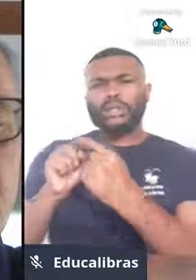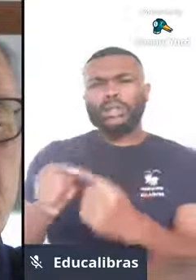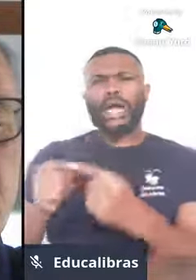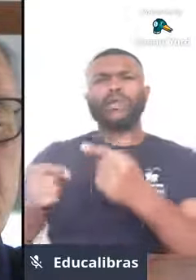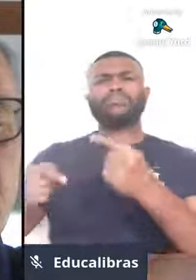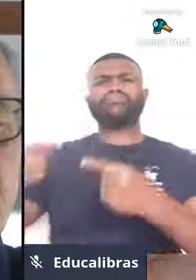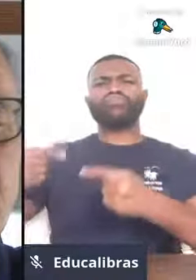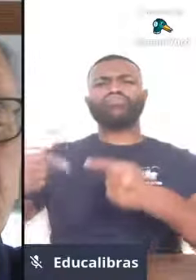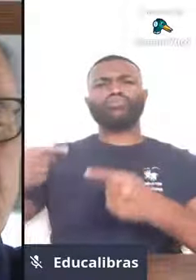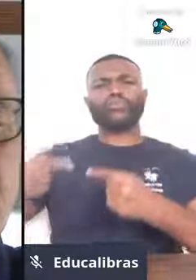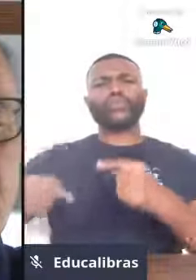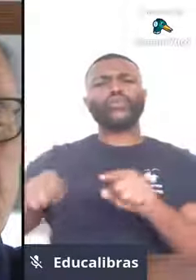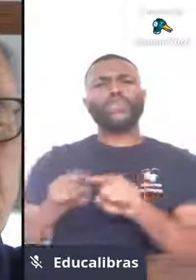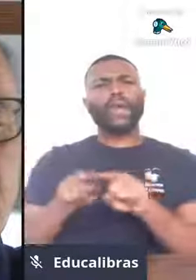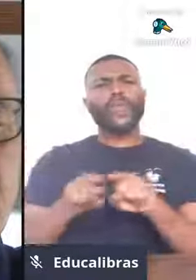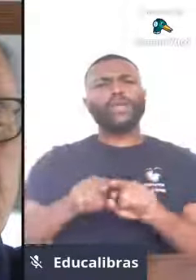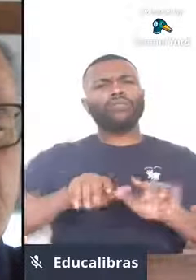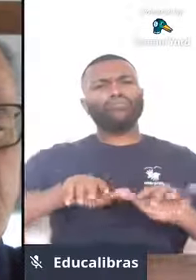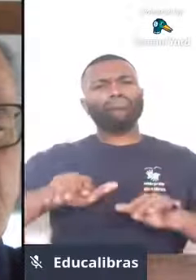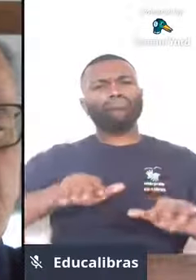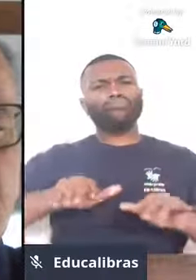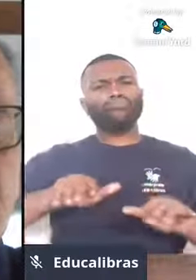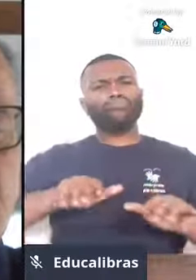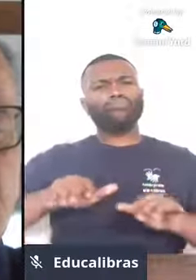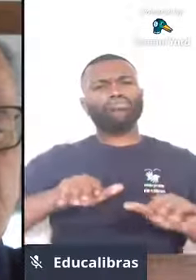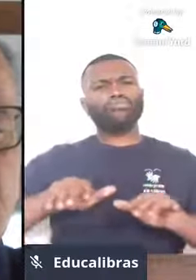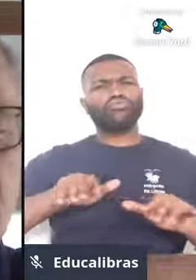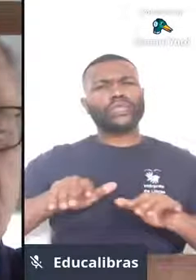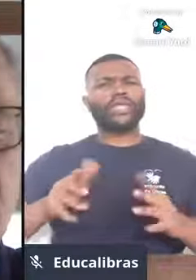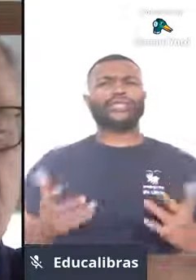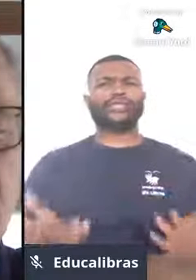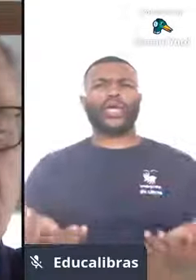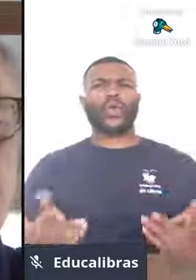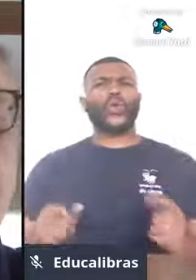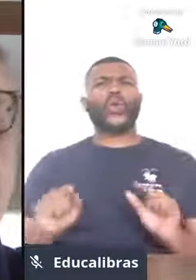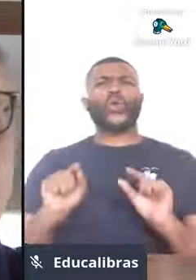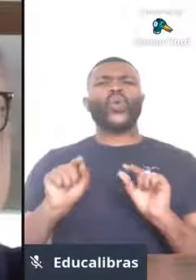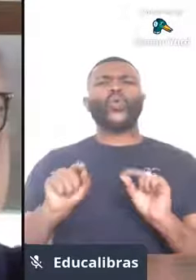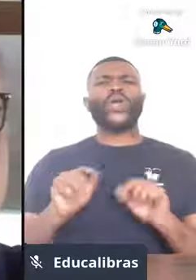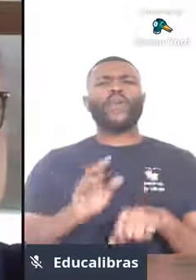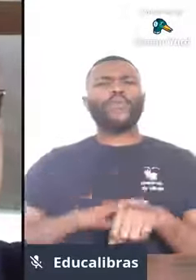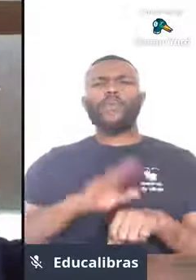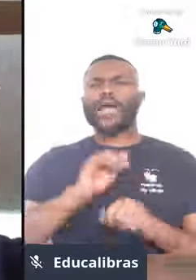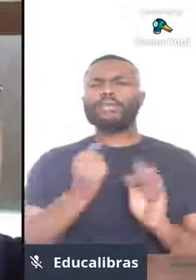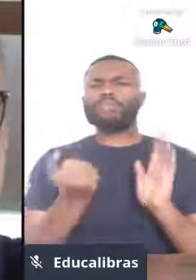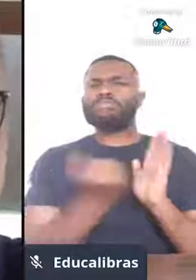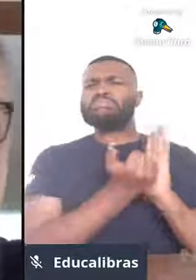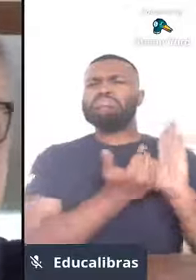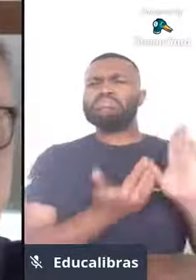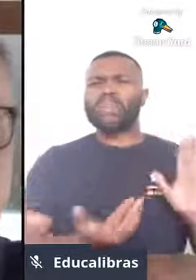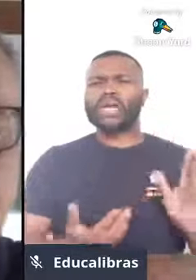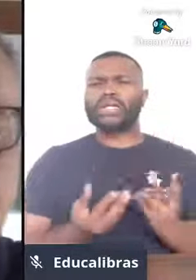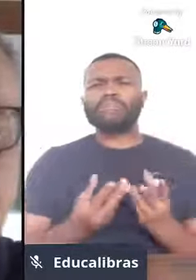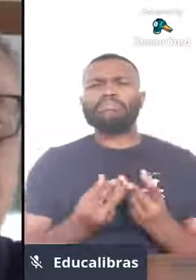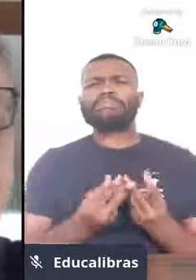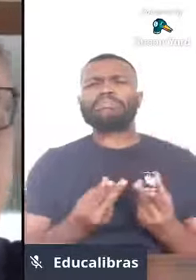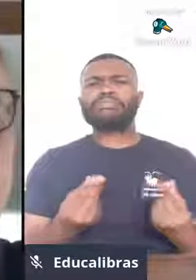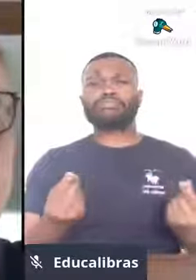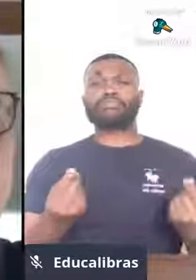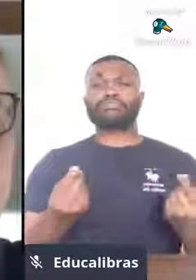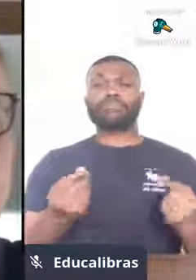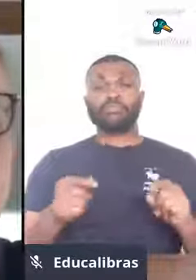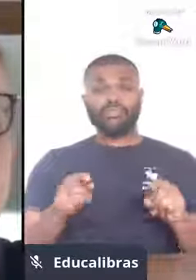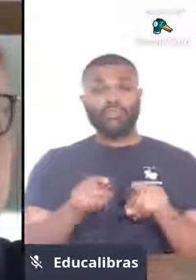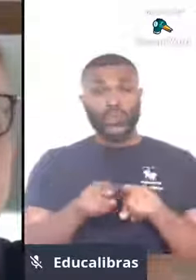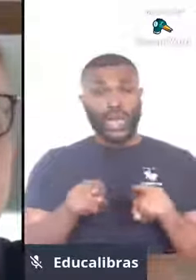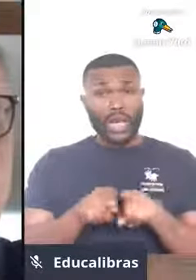com essa mobilização aqui? Qual a sua coisa mais marcante e talvez a questão que você tenha